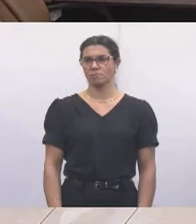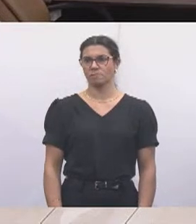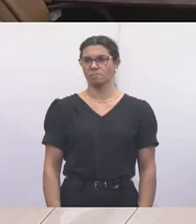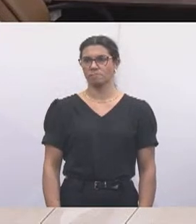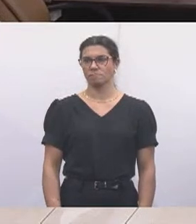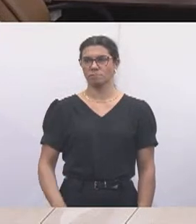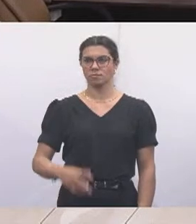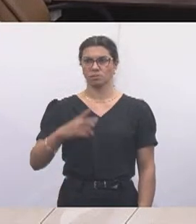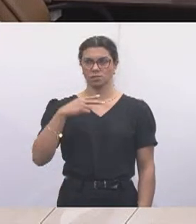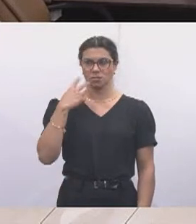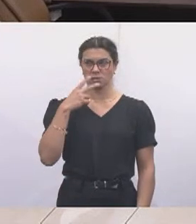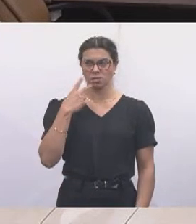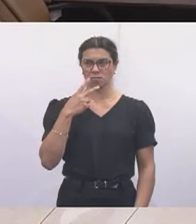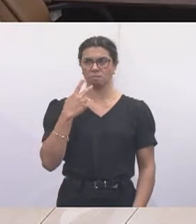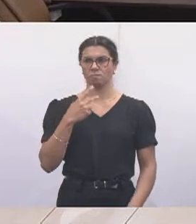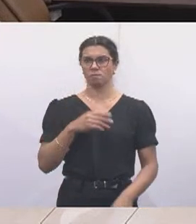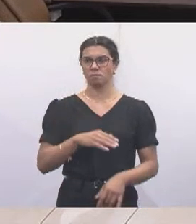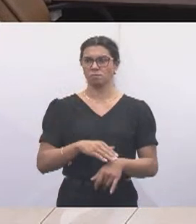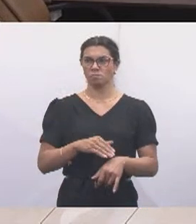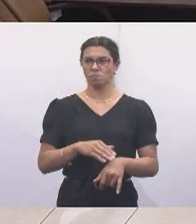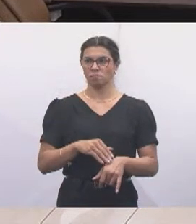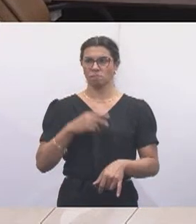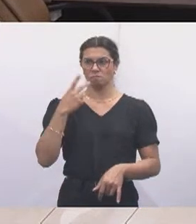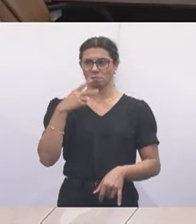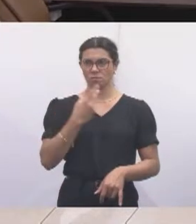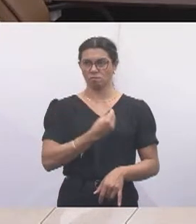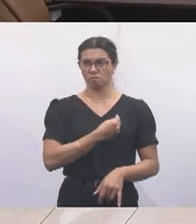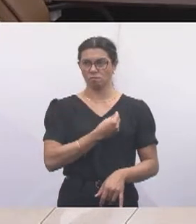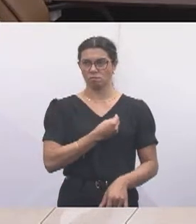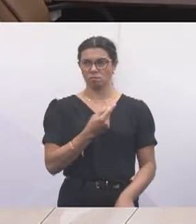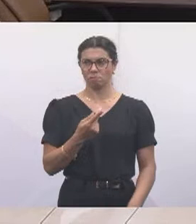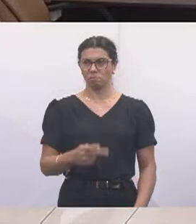A vereadora vai fazer a chamada dos vereadores presentes.